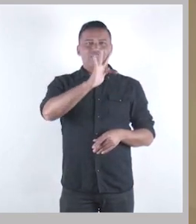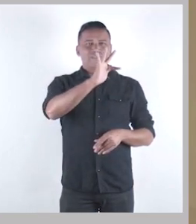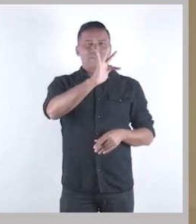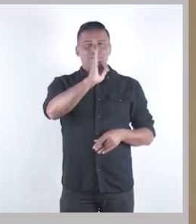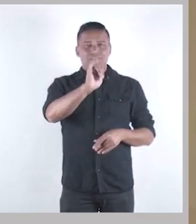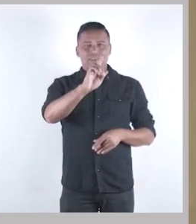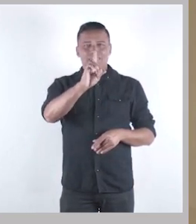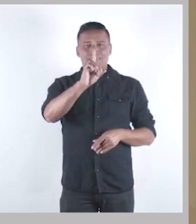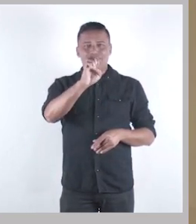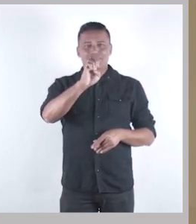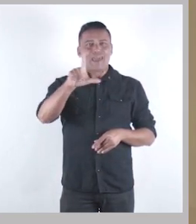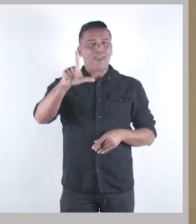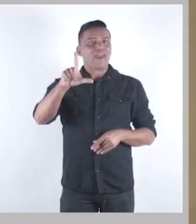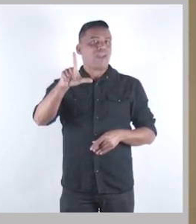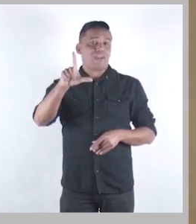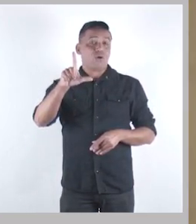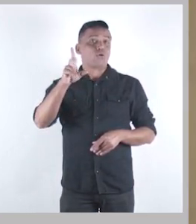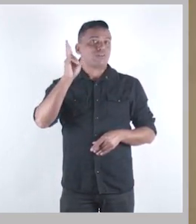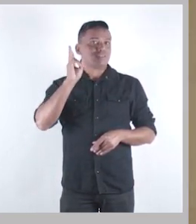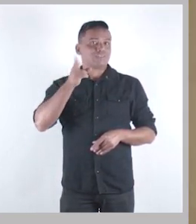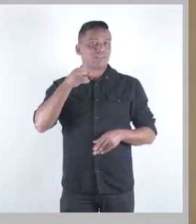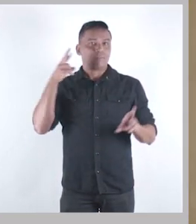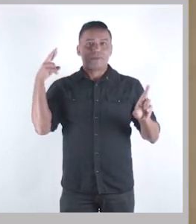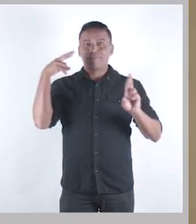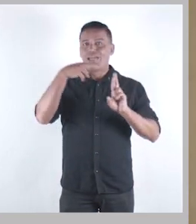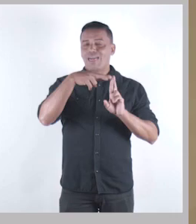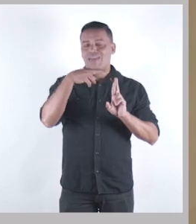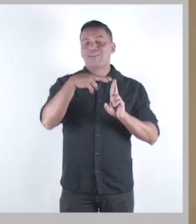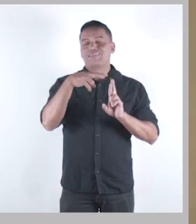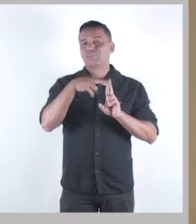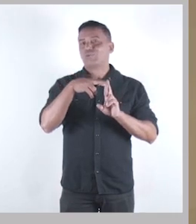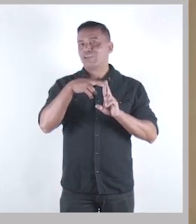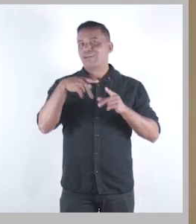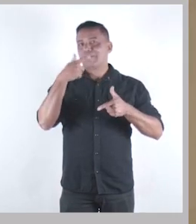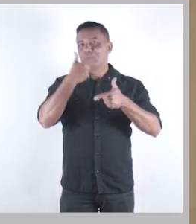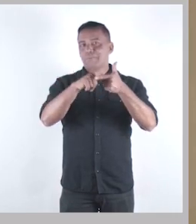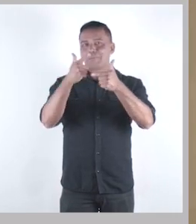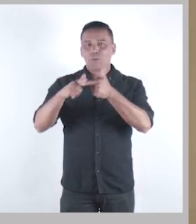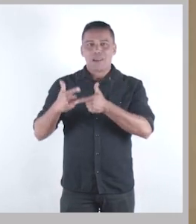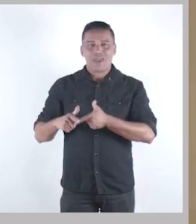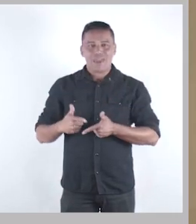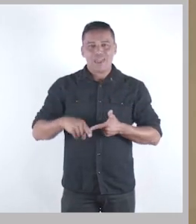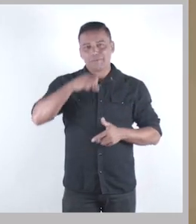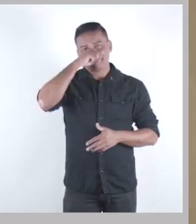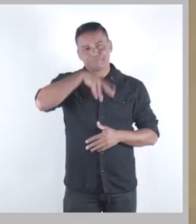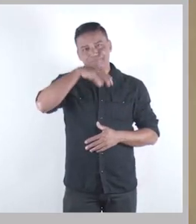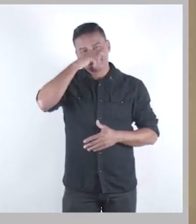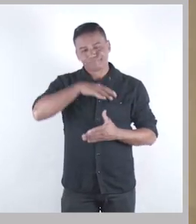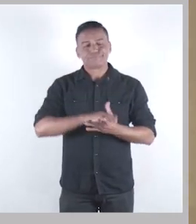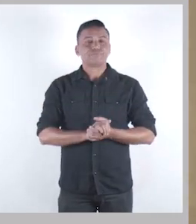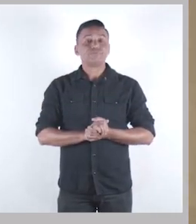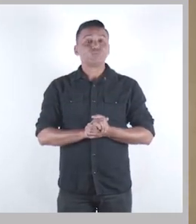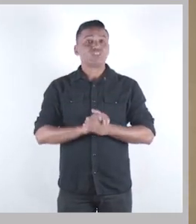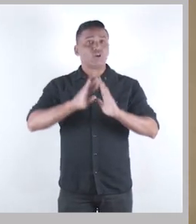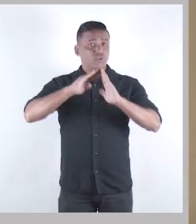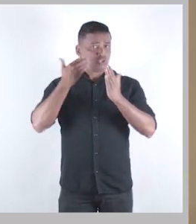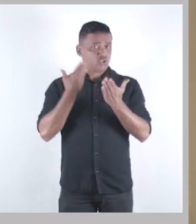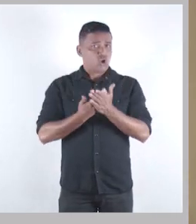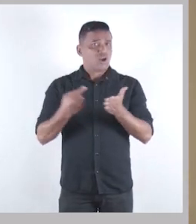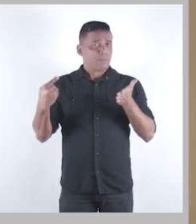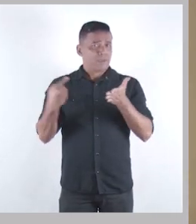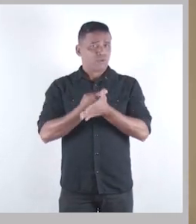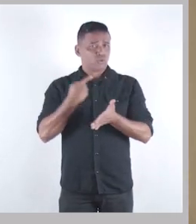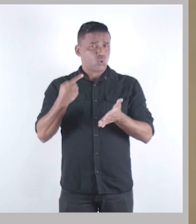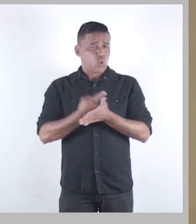sempre fazia-se menção a esta instabilidade. E um dia, pronto, perguntaram lá na escola, reuniram todos os